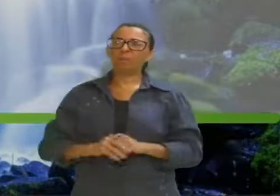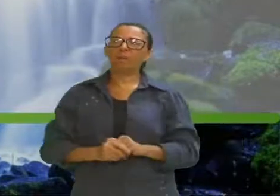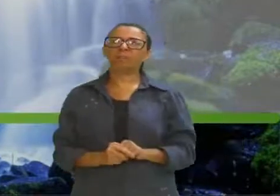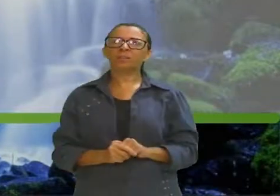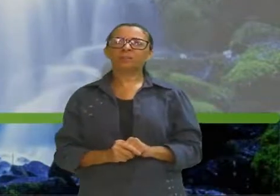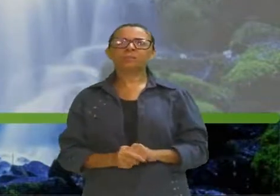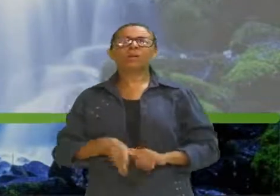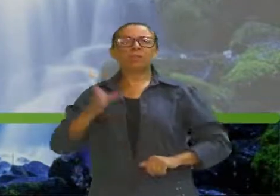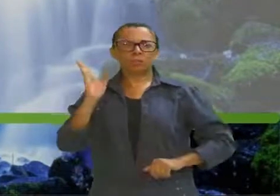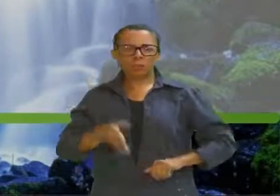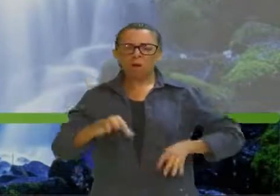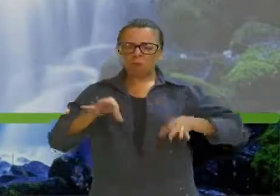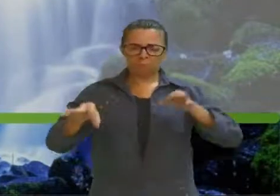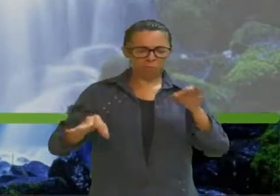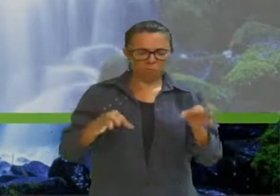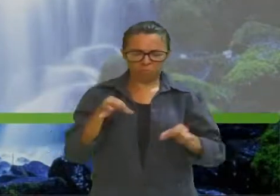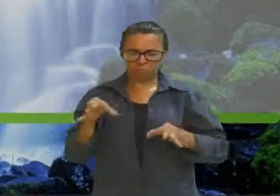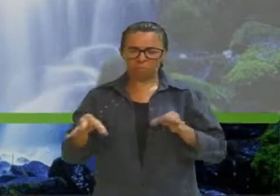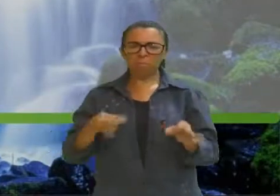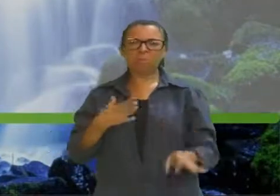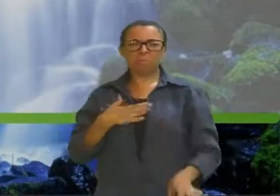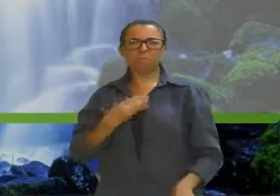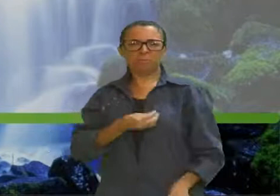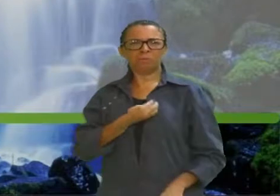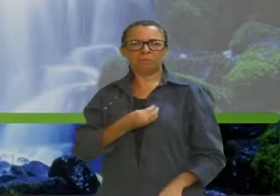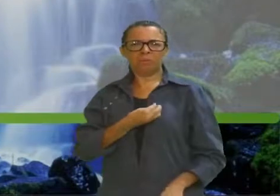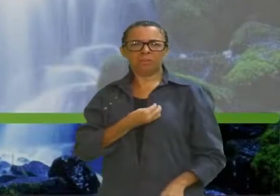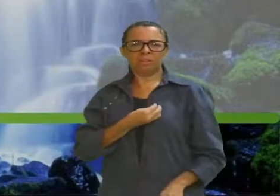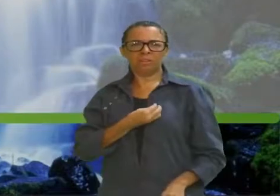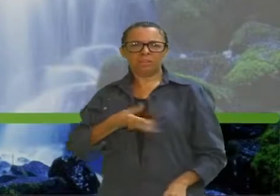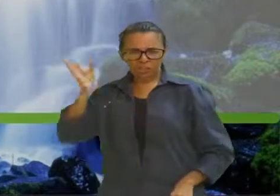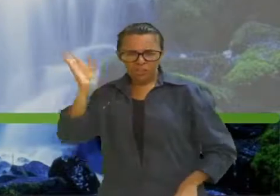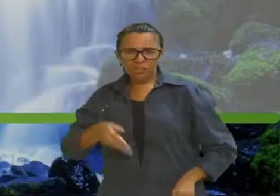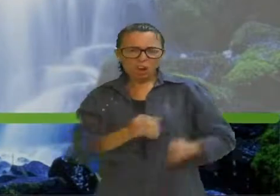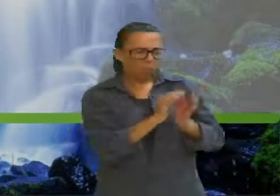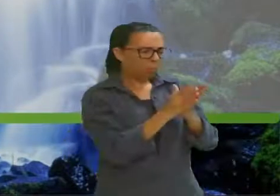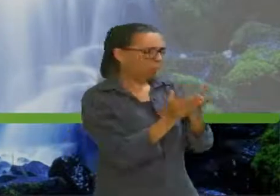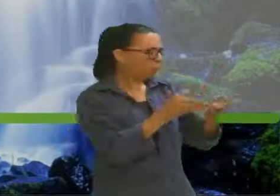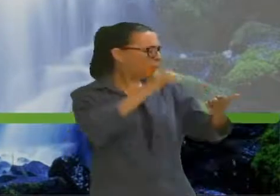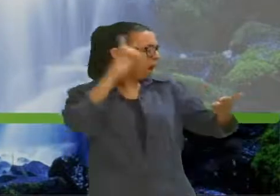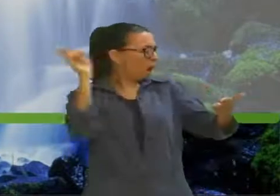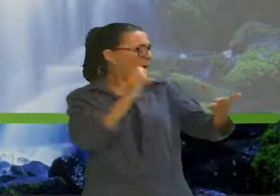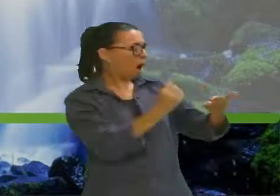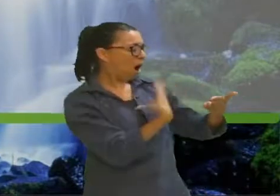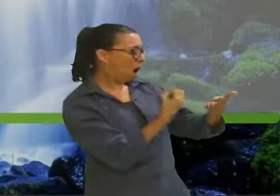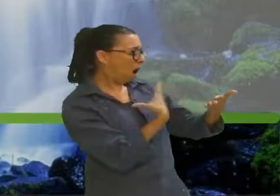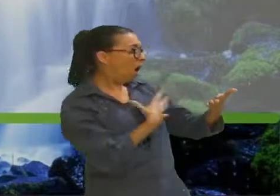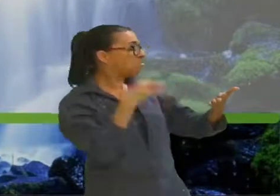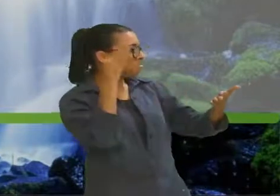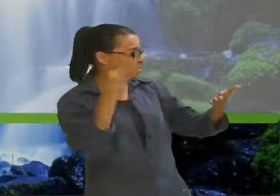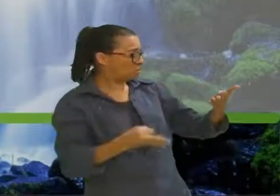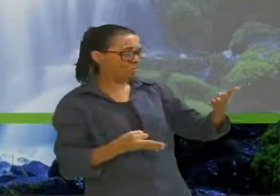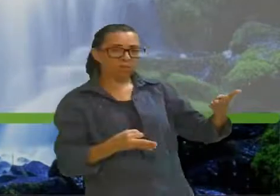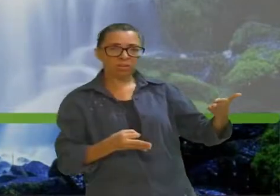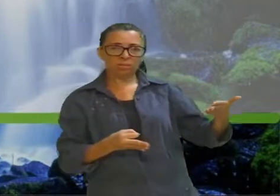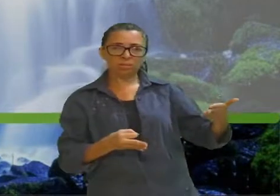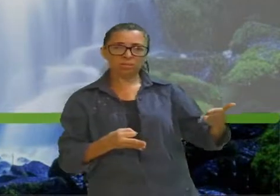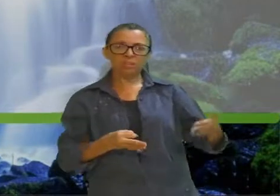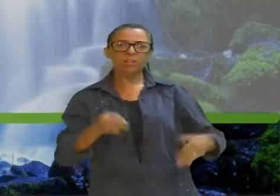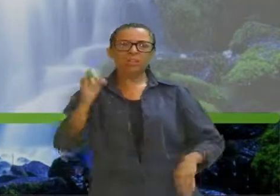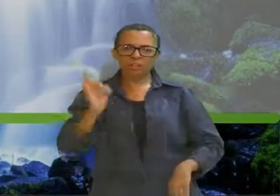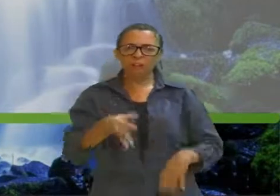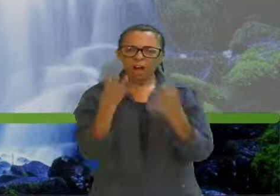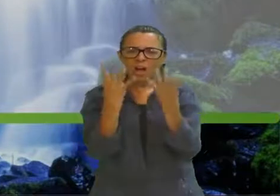minha ajuda com a ajuda do Espírito Santo, lutei com Deus, o Espírito Santo me ajudou, agora eu estou obedecendo. Agora eu